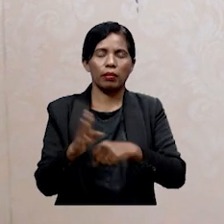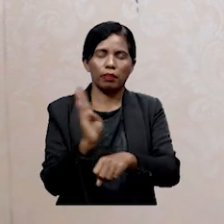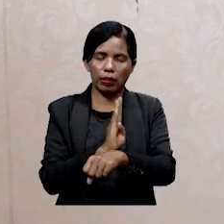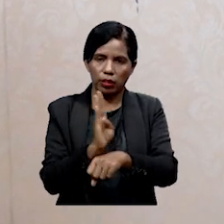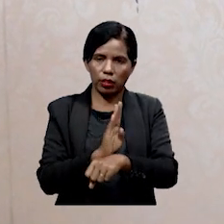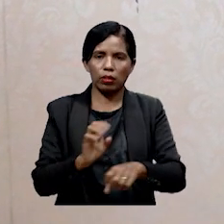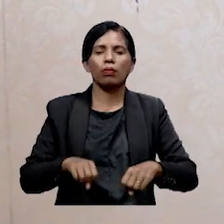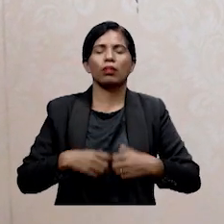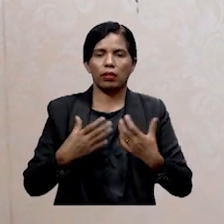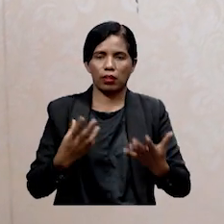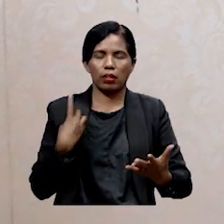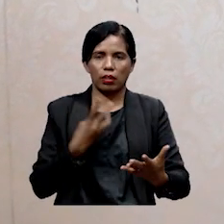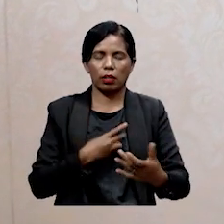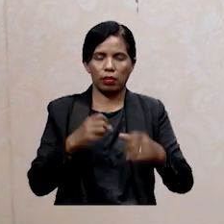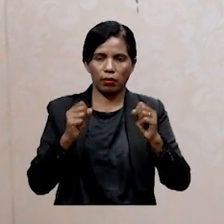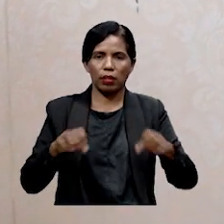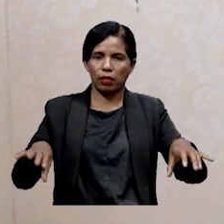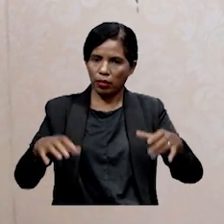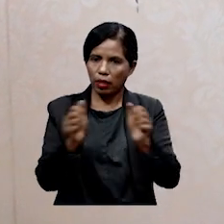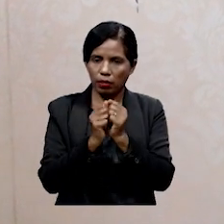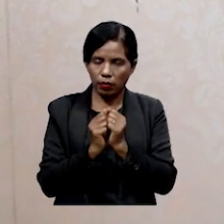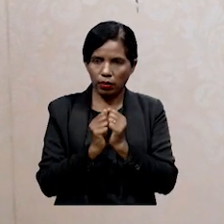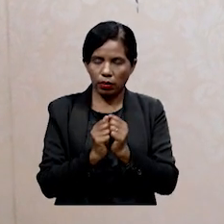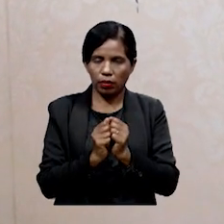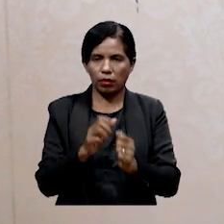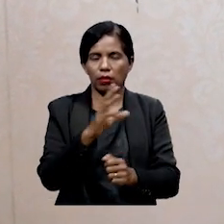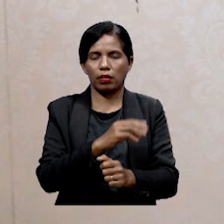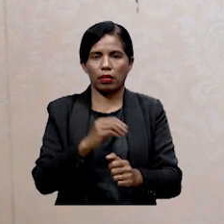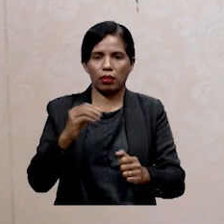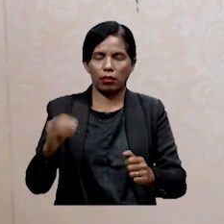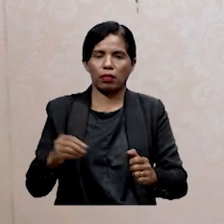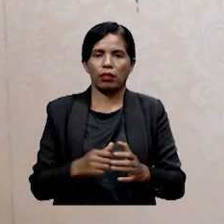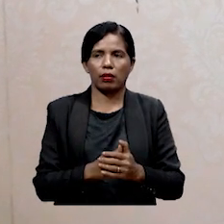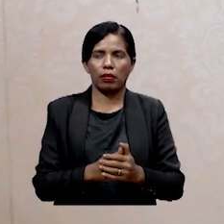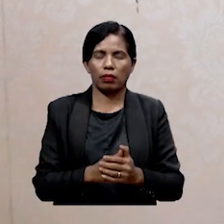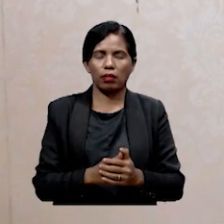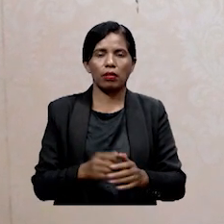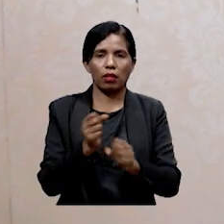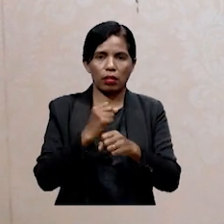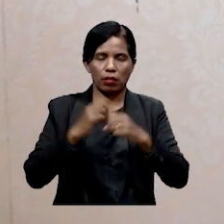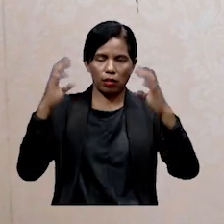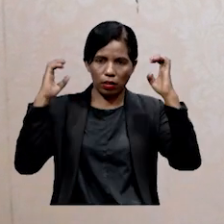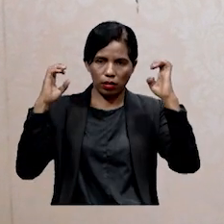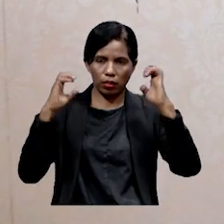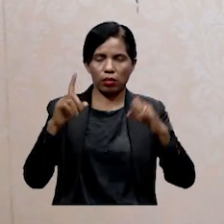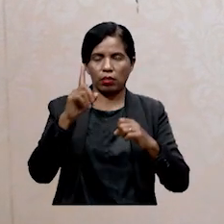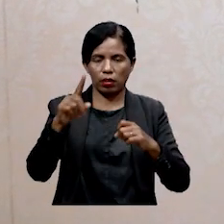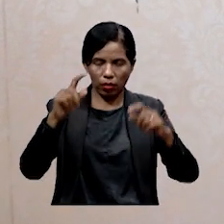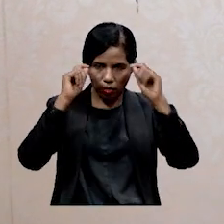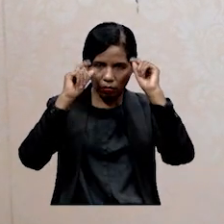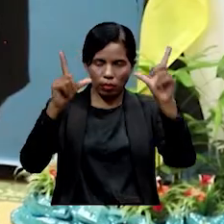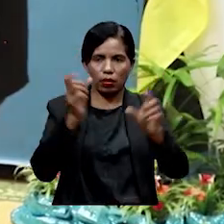iha acordo e da ba free trade agreement hasa exercício e da Timor